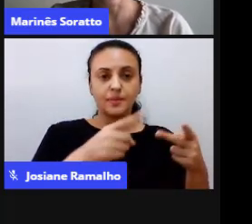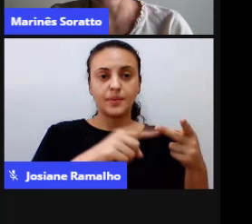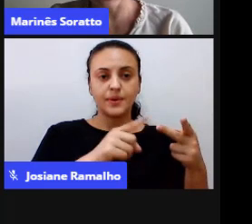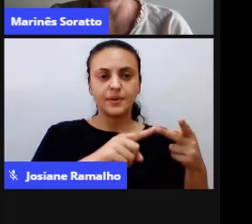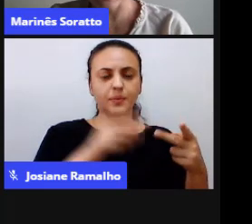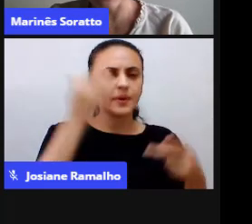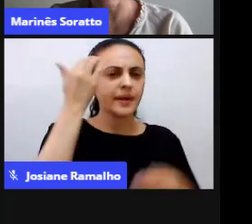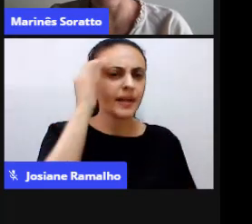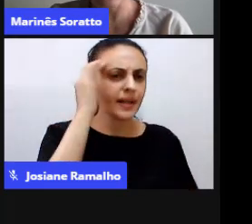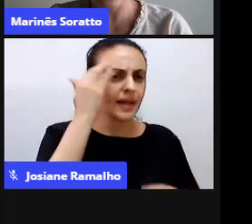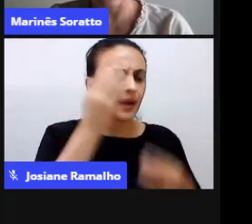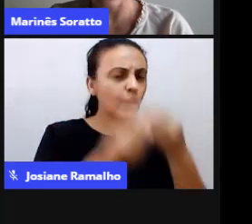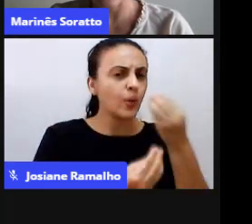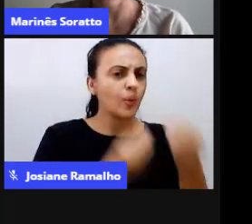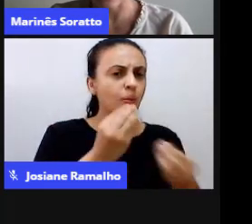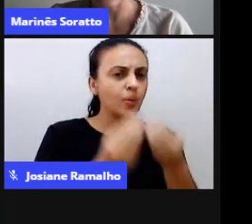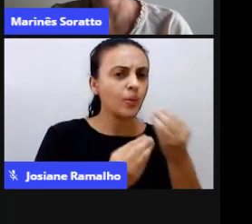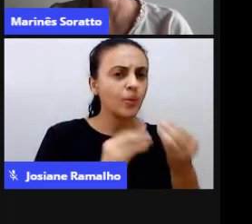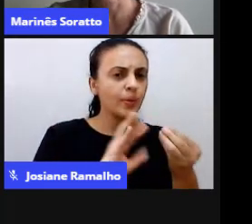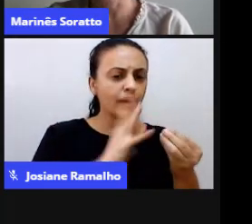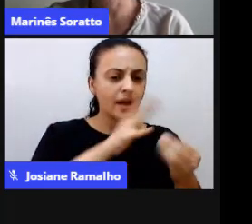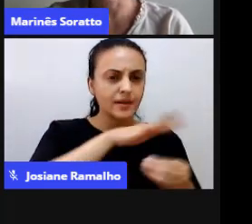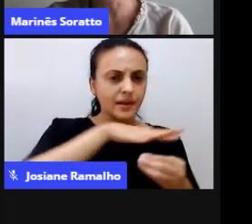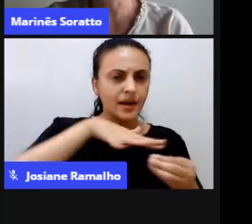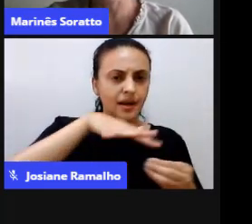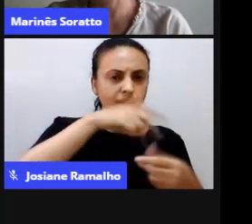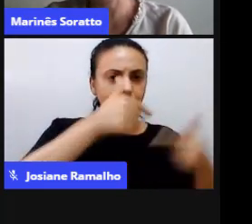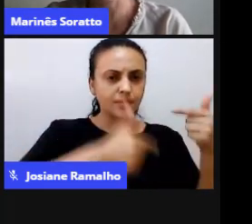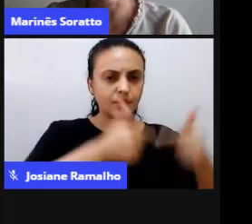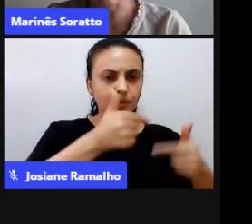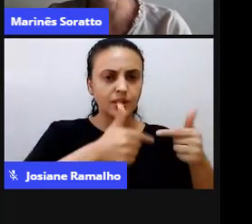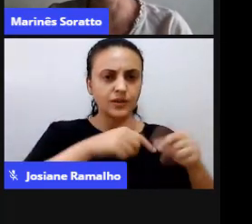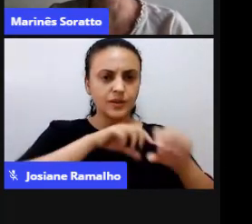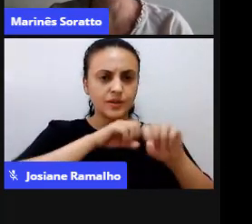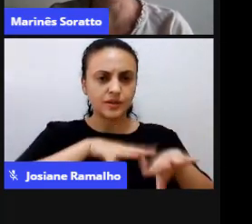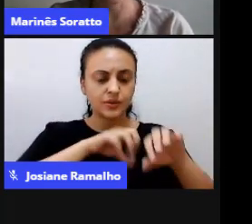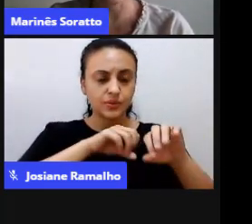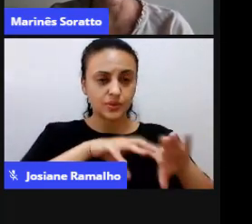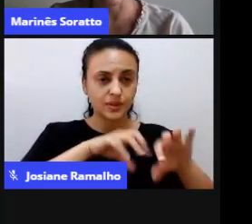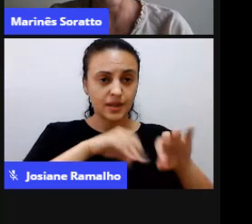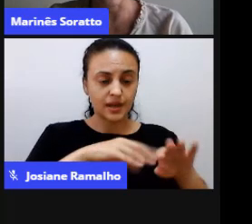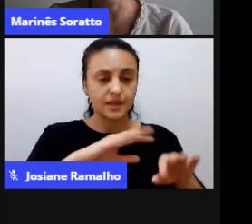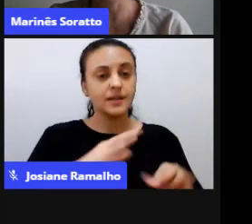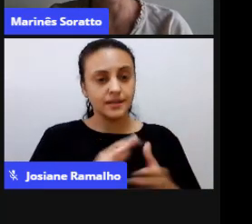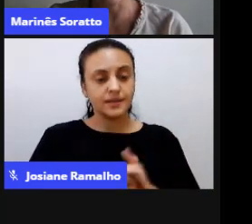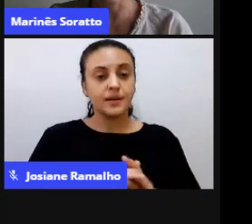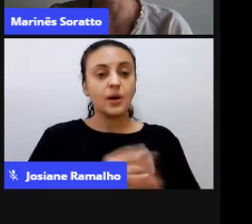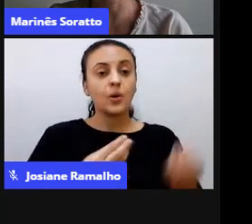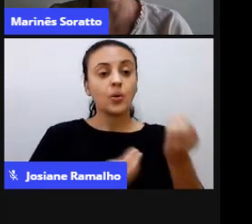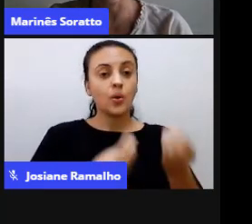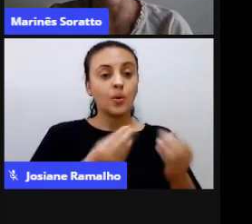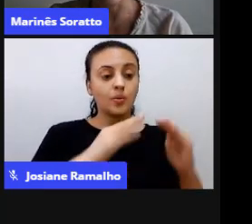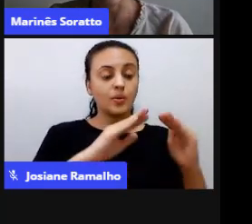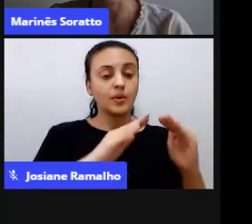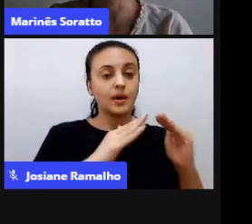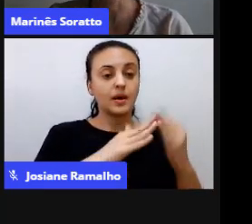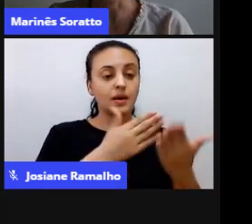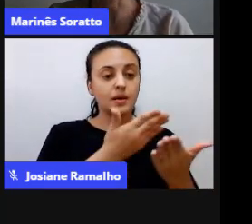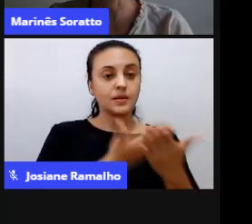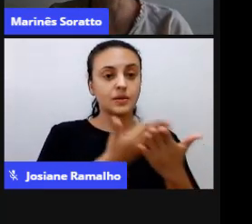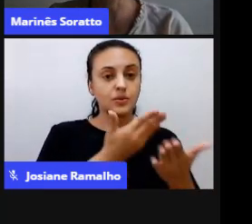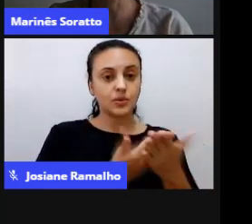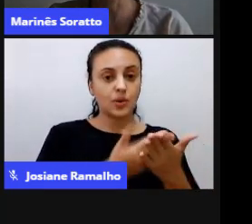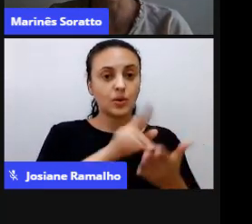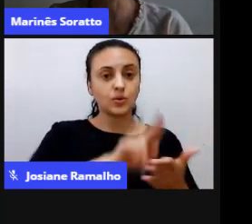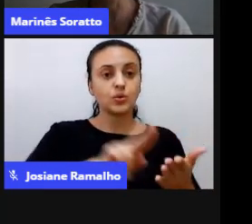se concretiza nas políticas educacionais e como chega às escolas como um dispositivo legal, técnico e pedagógico